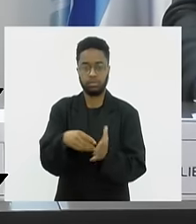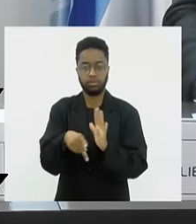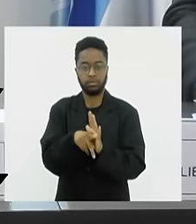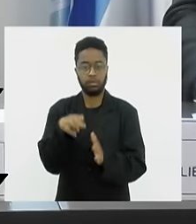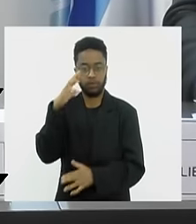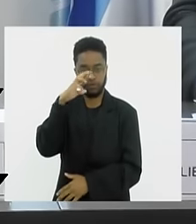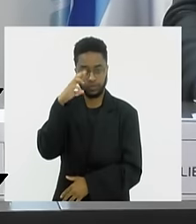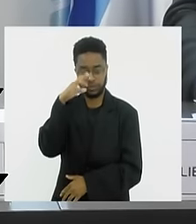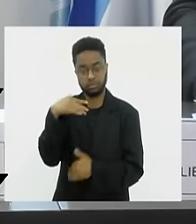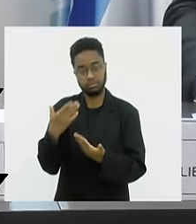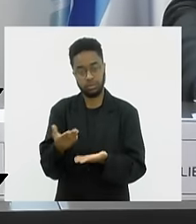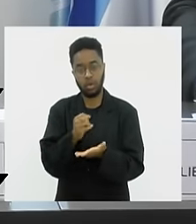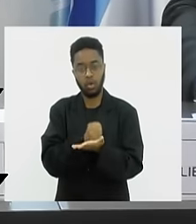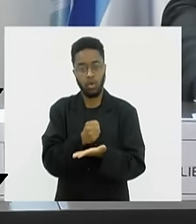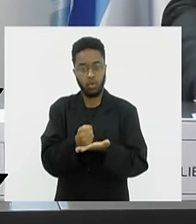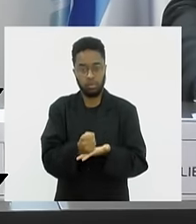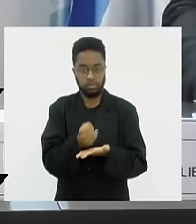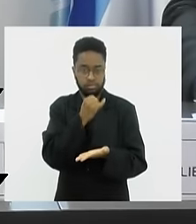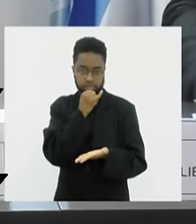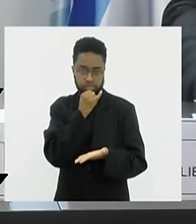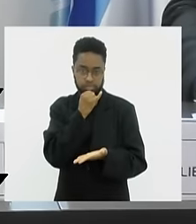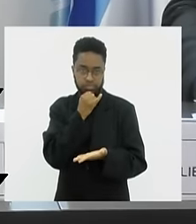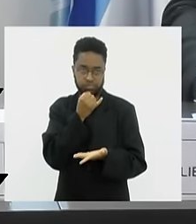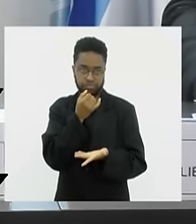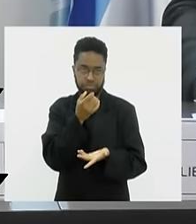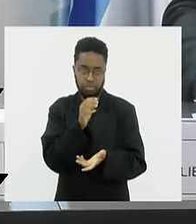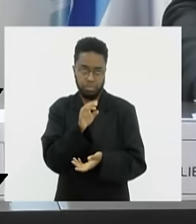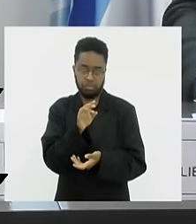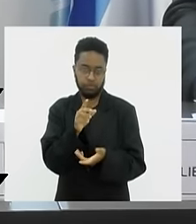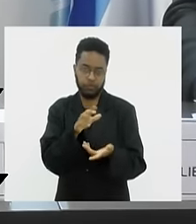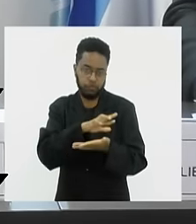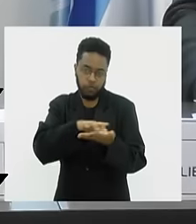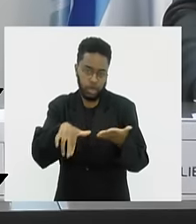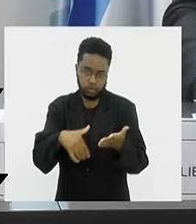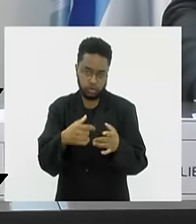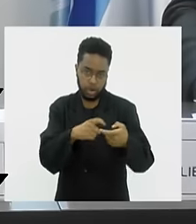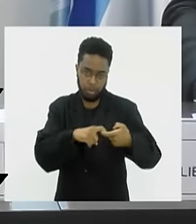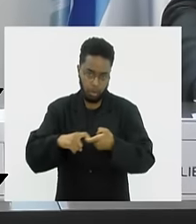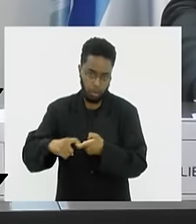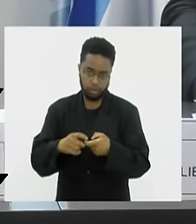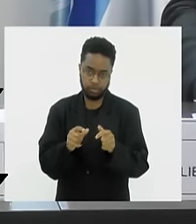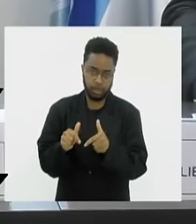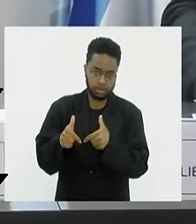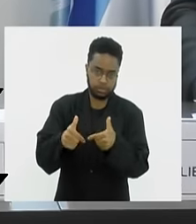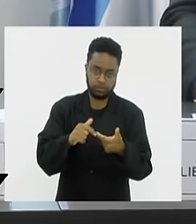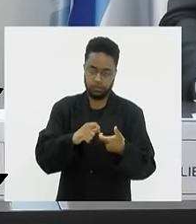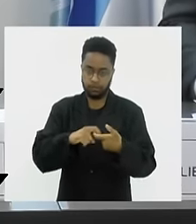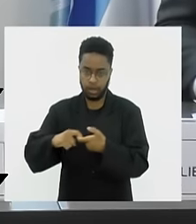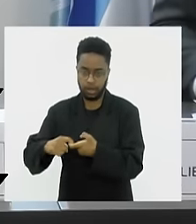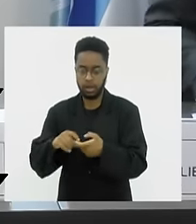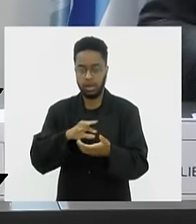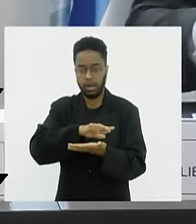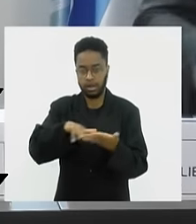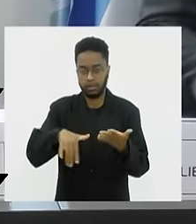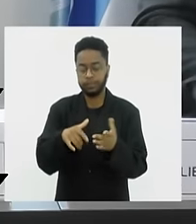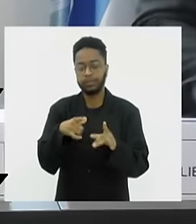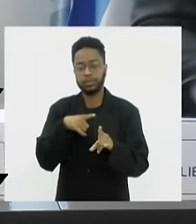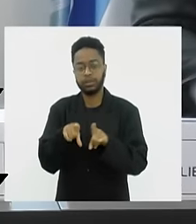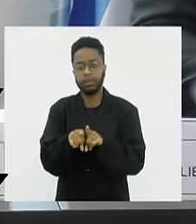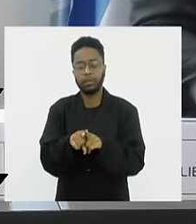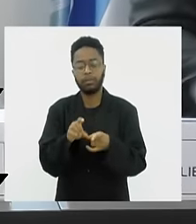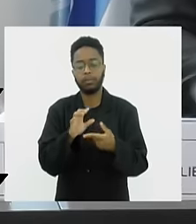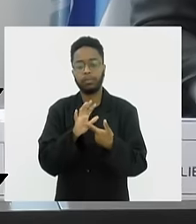senhor contrata para X mil reboques, X mil operações, estabelece ali um quantitativo de tantas máquinas